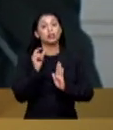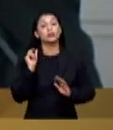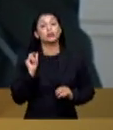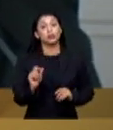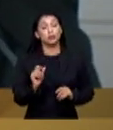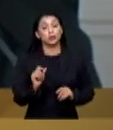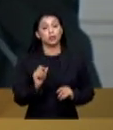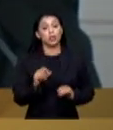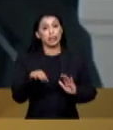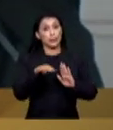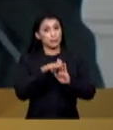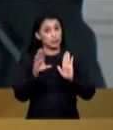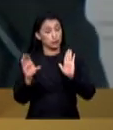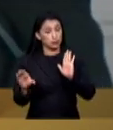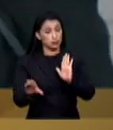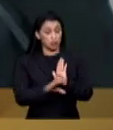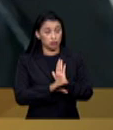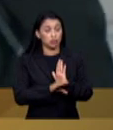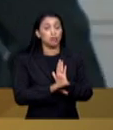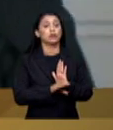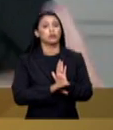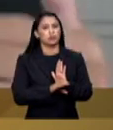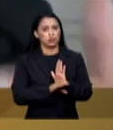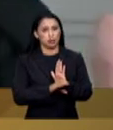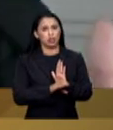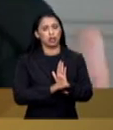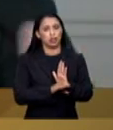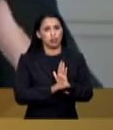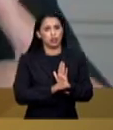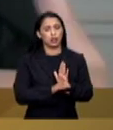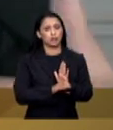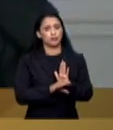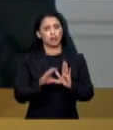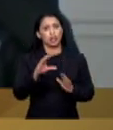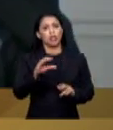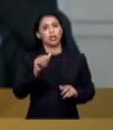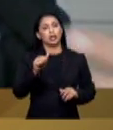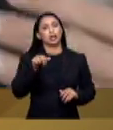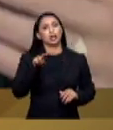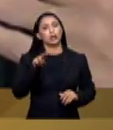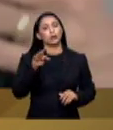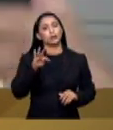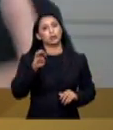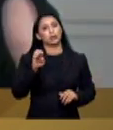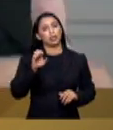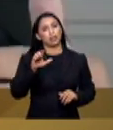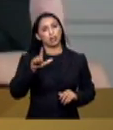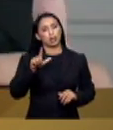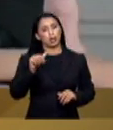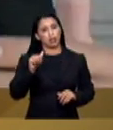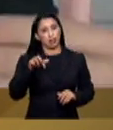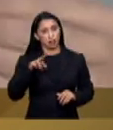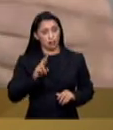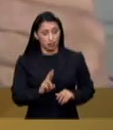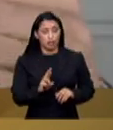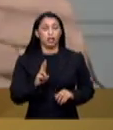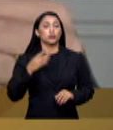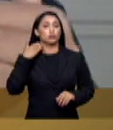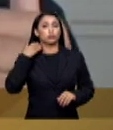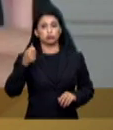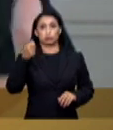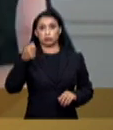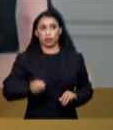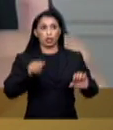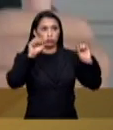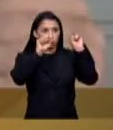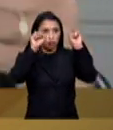a cautelaridade, o poder geral de cautela do magistrado e dos tribunais